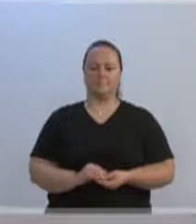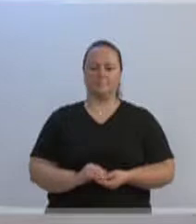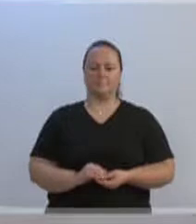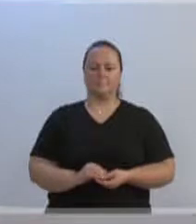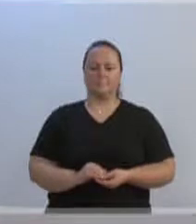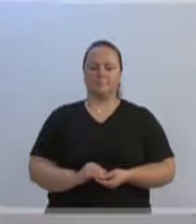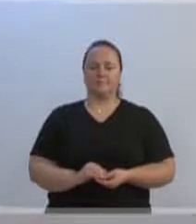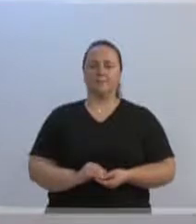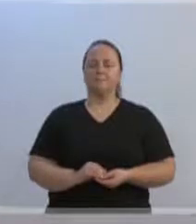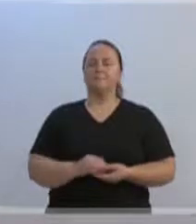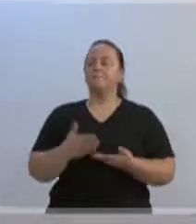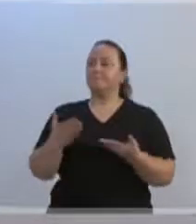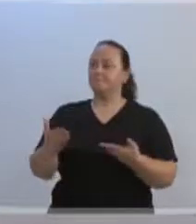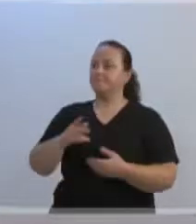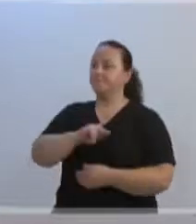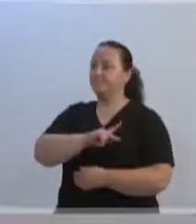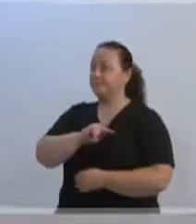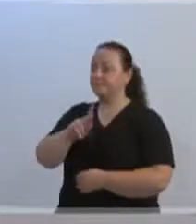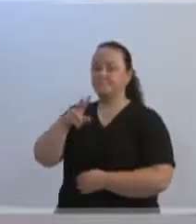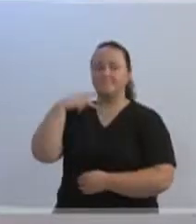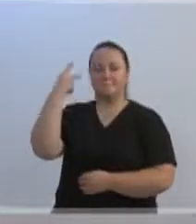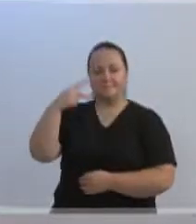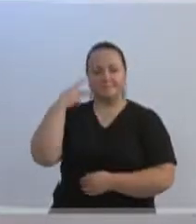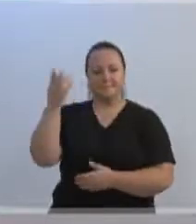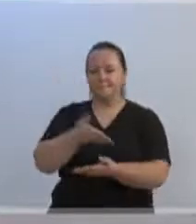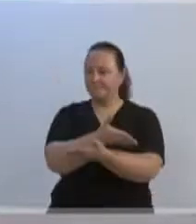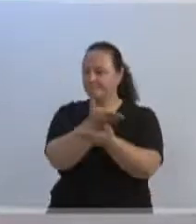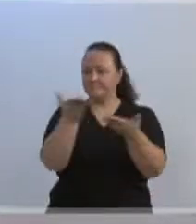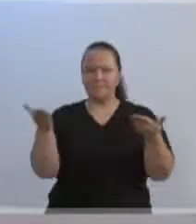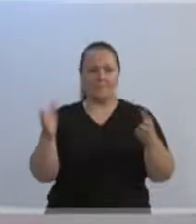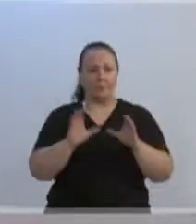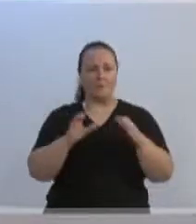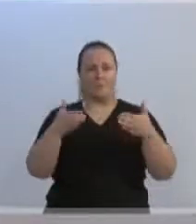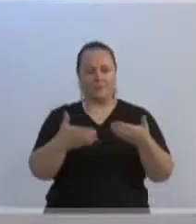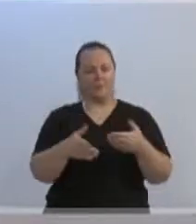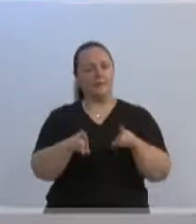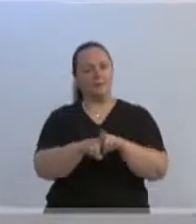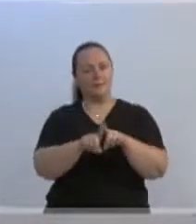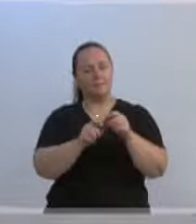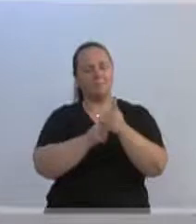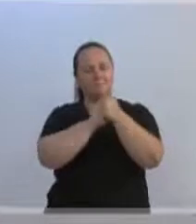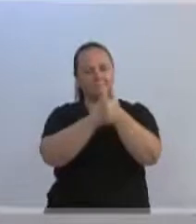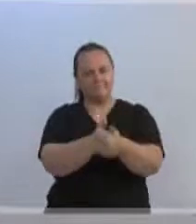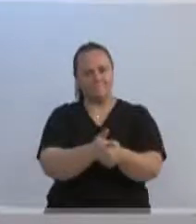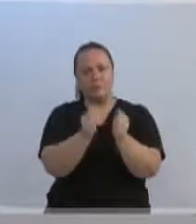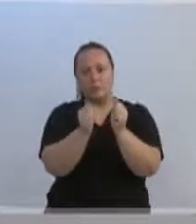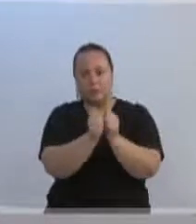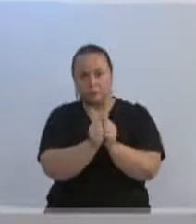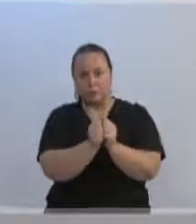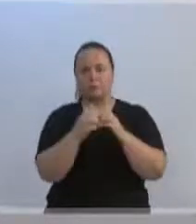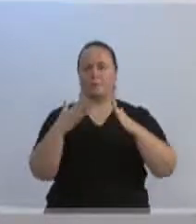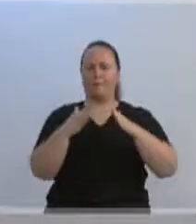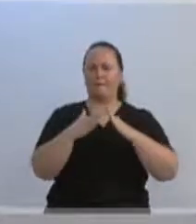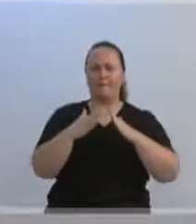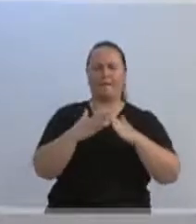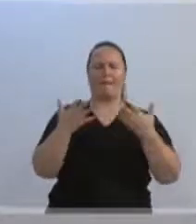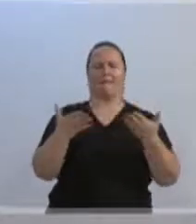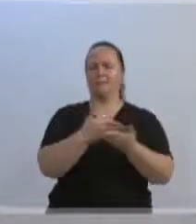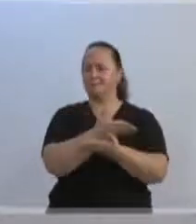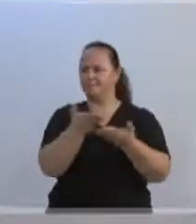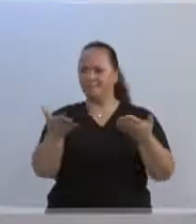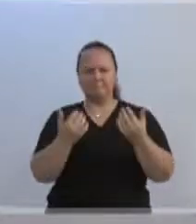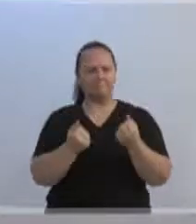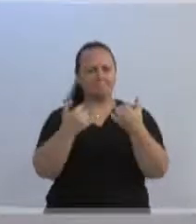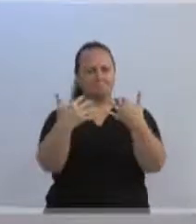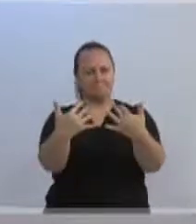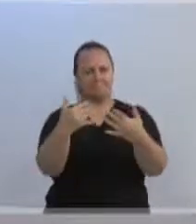senhor presidente senhores vereadores como os acompanham também vossos lares do plenário meus cumprimentos